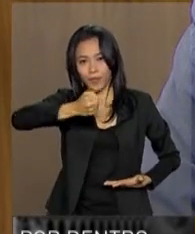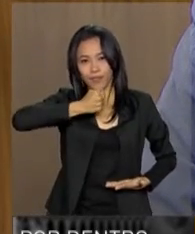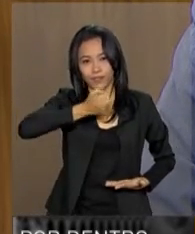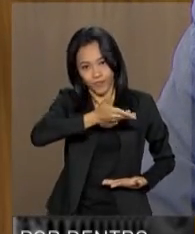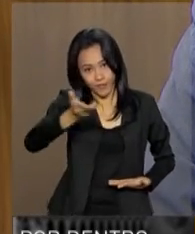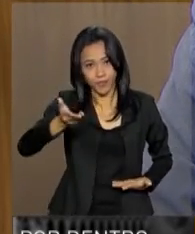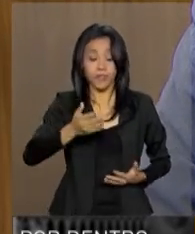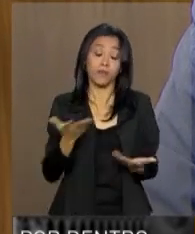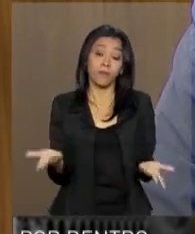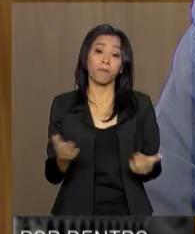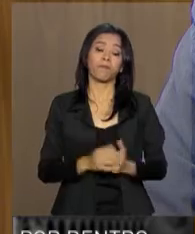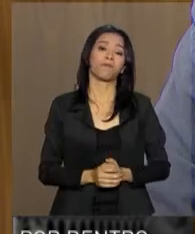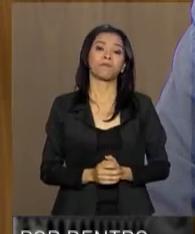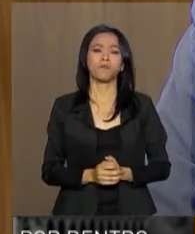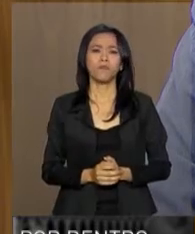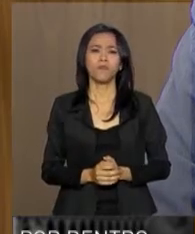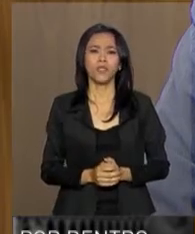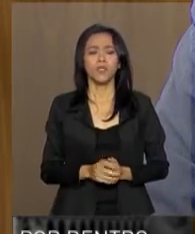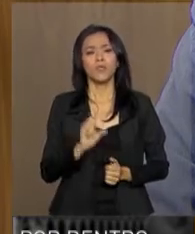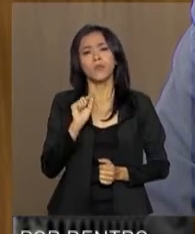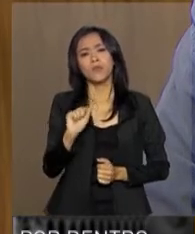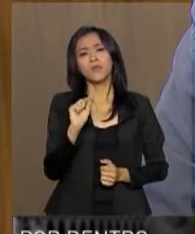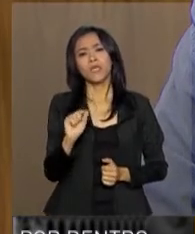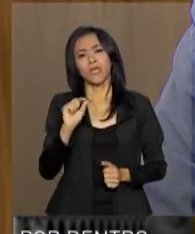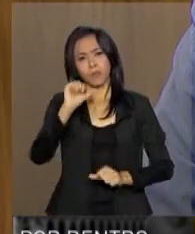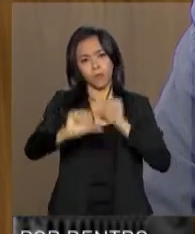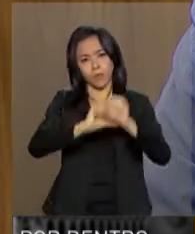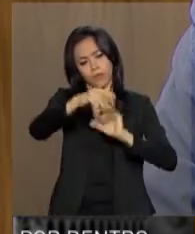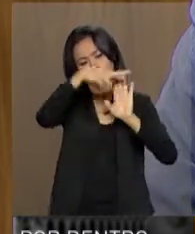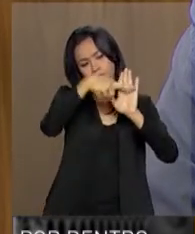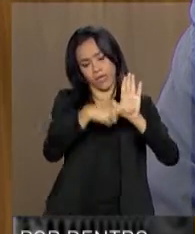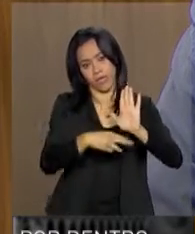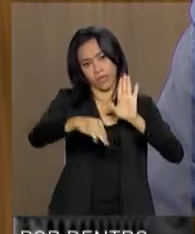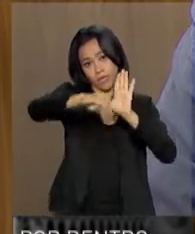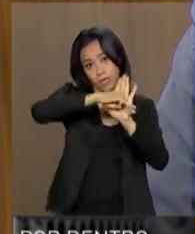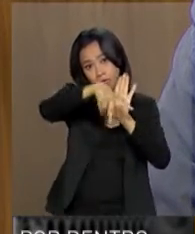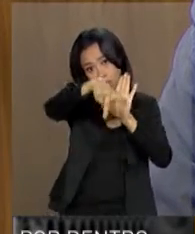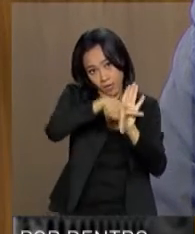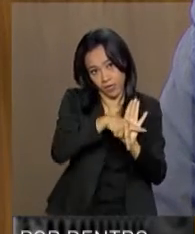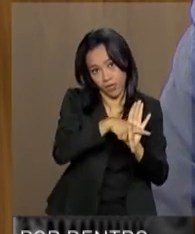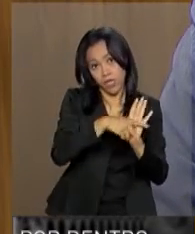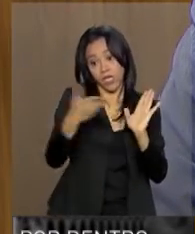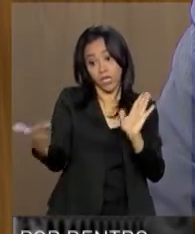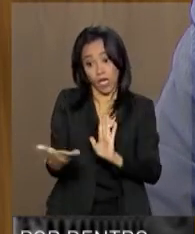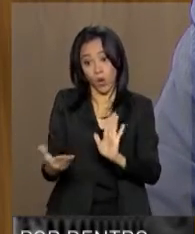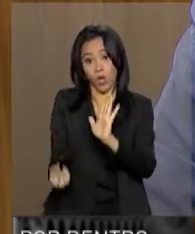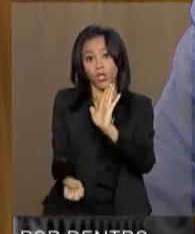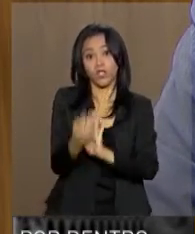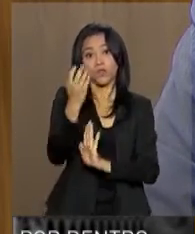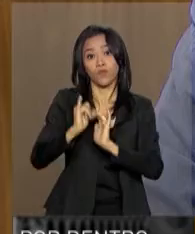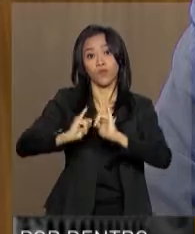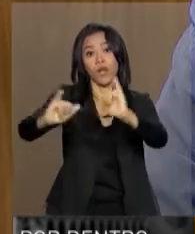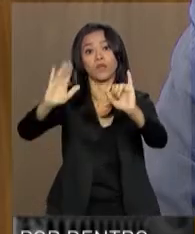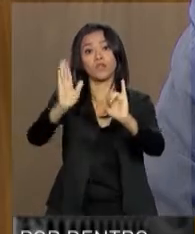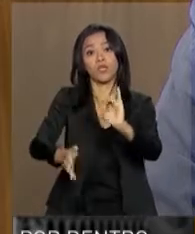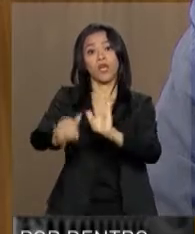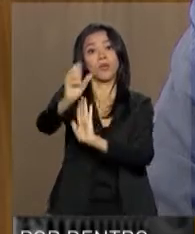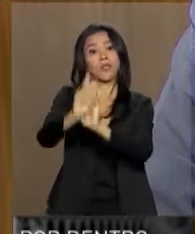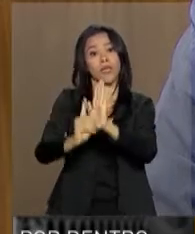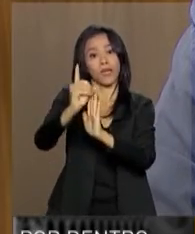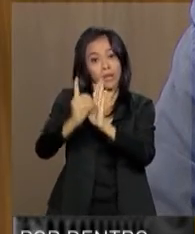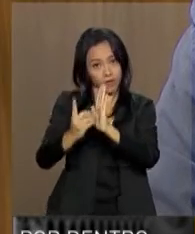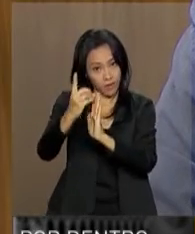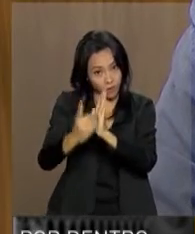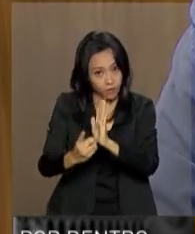bom a o que a alteração feita na medida provisória e agora o decreto lançado pelo presidente tema permitiu